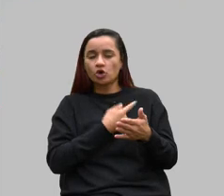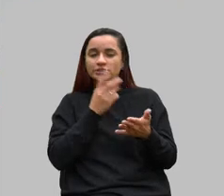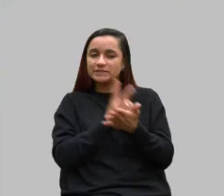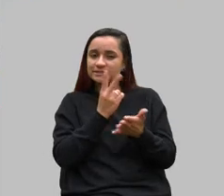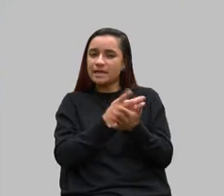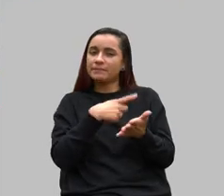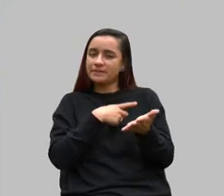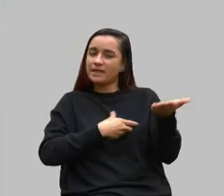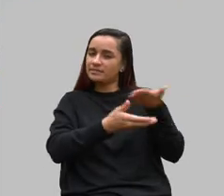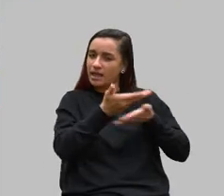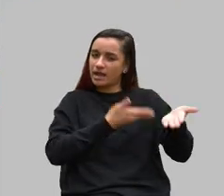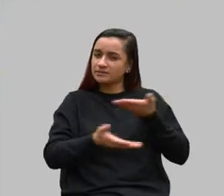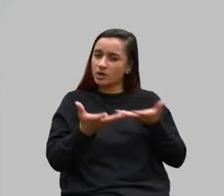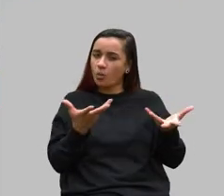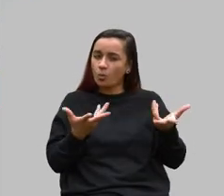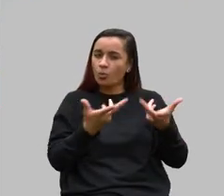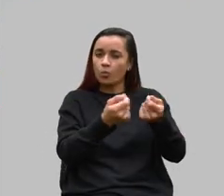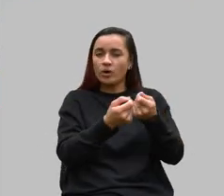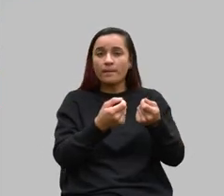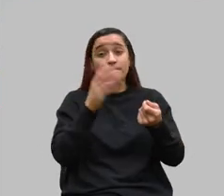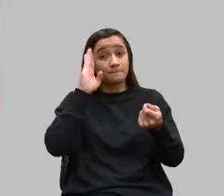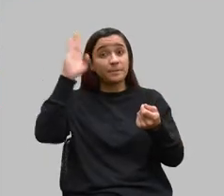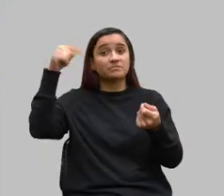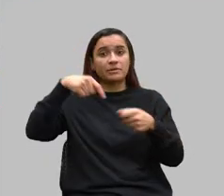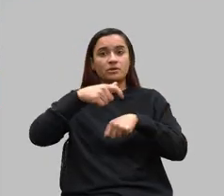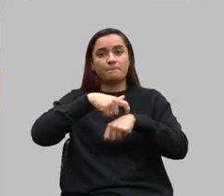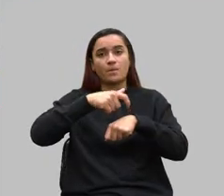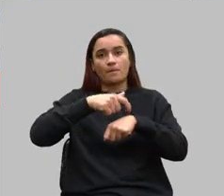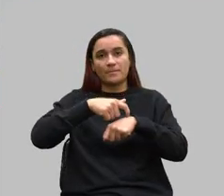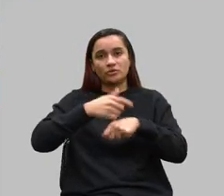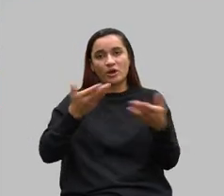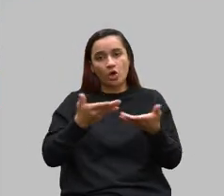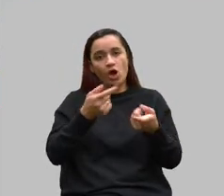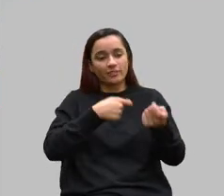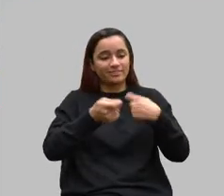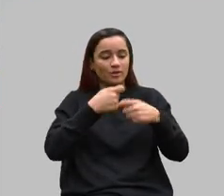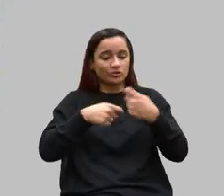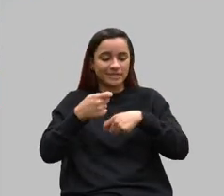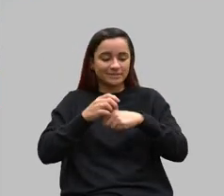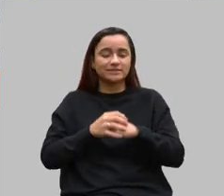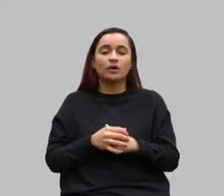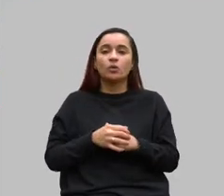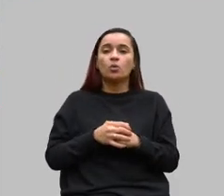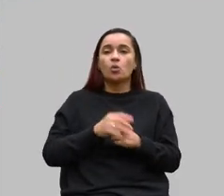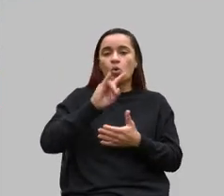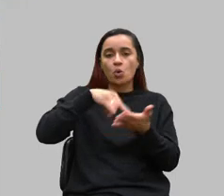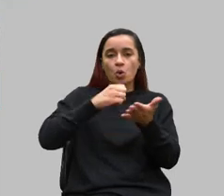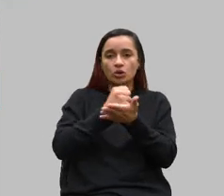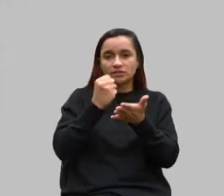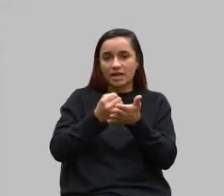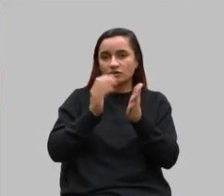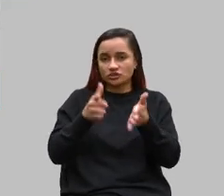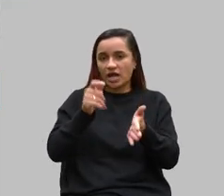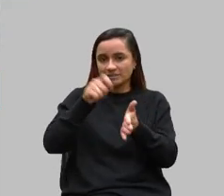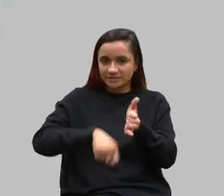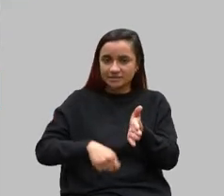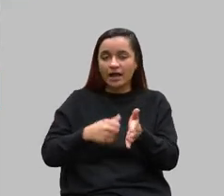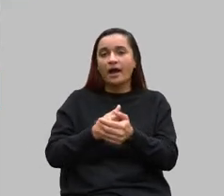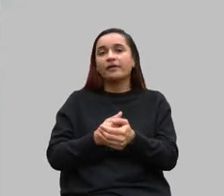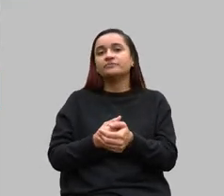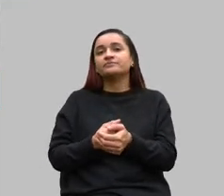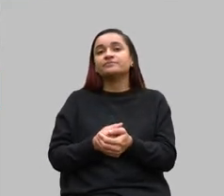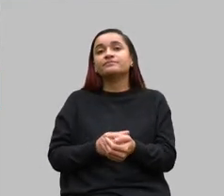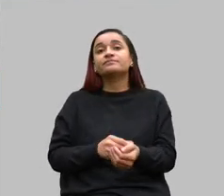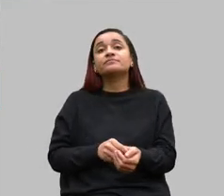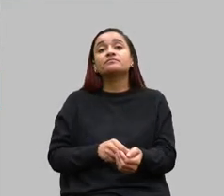interação muito grande Principalmente nesse momento né Leonardo de renegociação do contrato assinado em que de